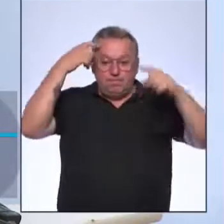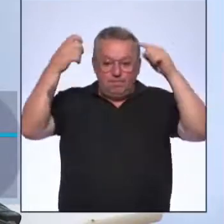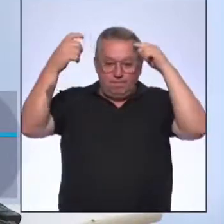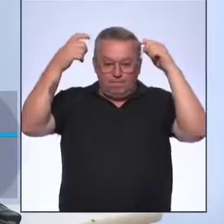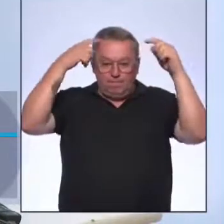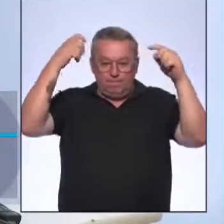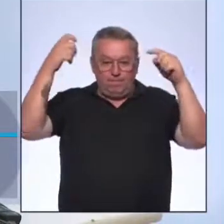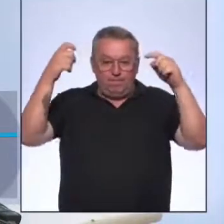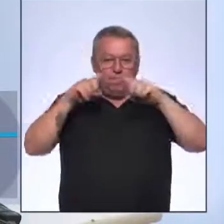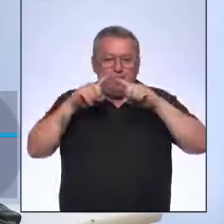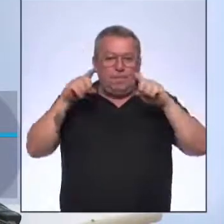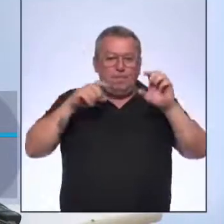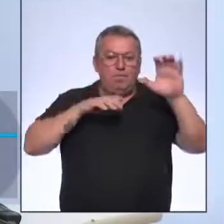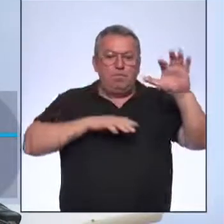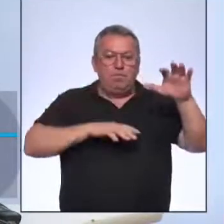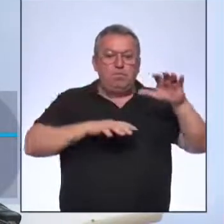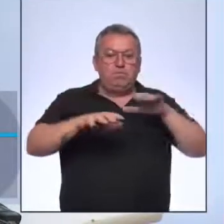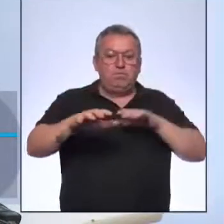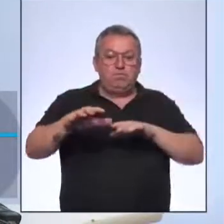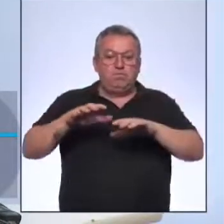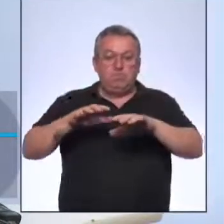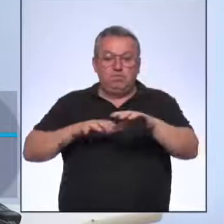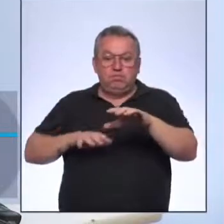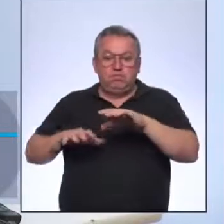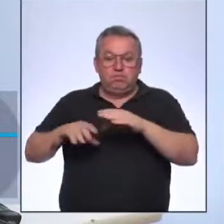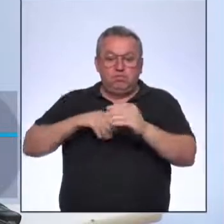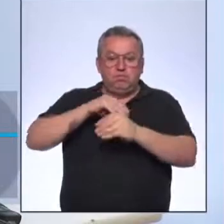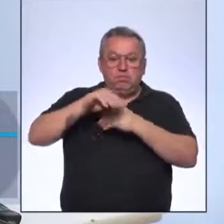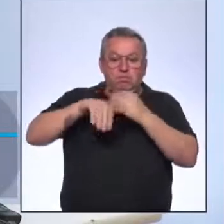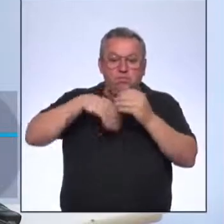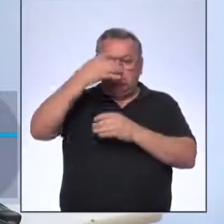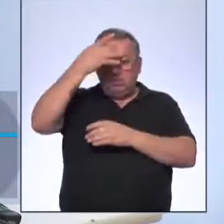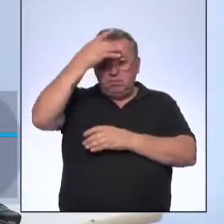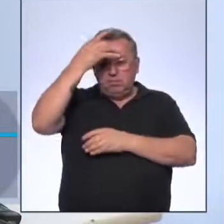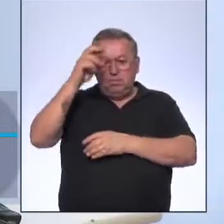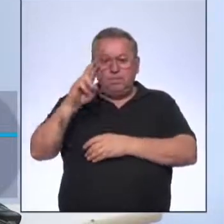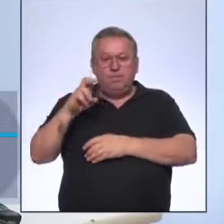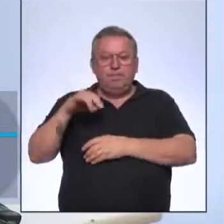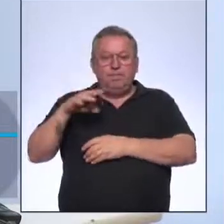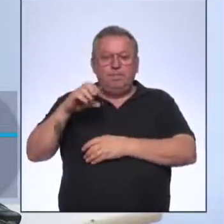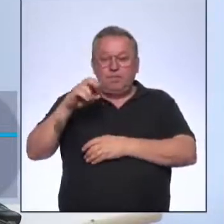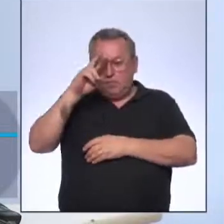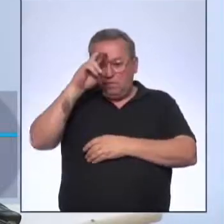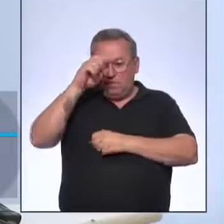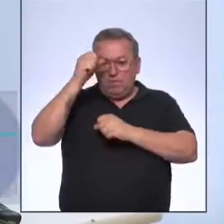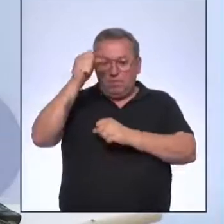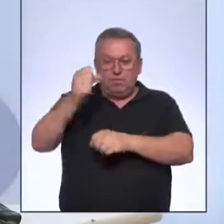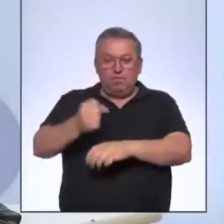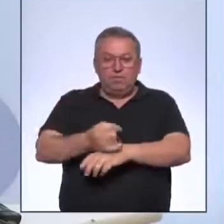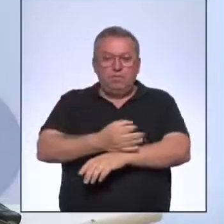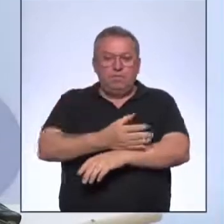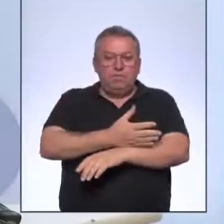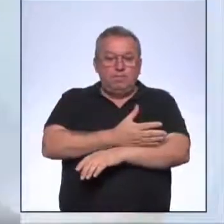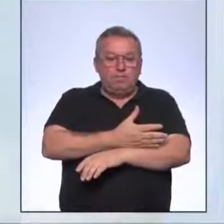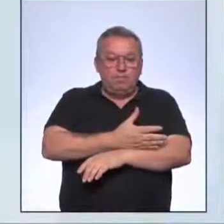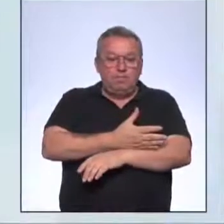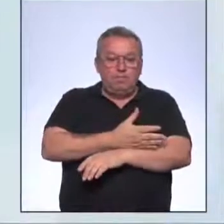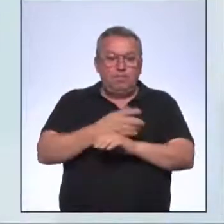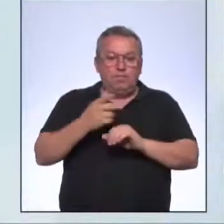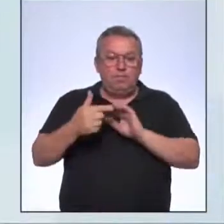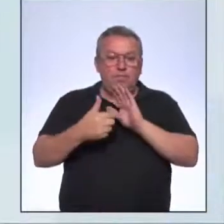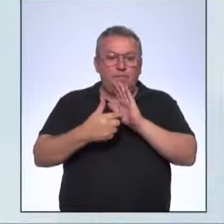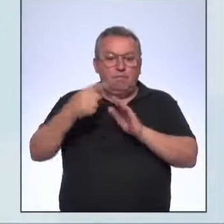corpo. Esses movimentos, eles envolvem a nossa consciência, ritmo, força, emoção,